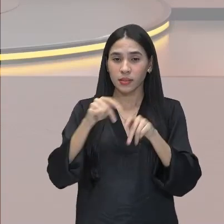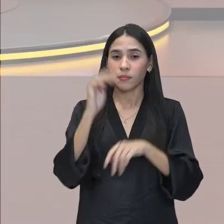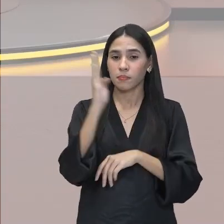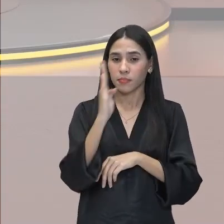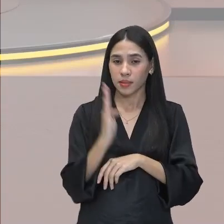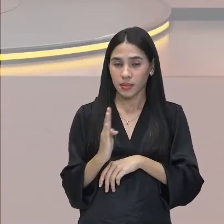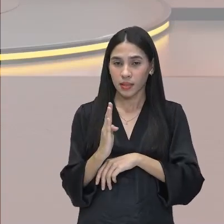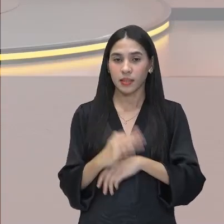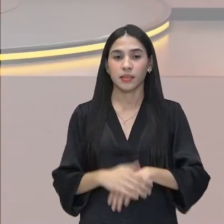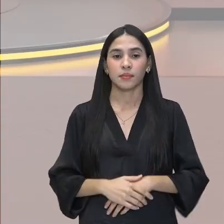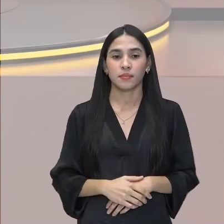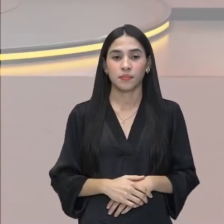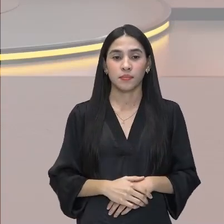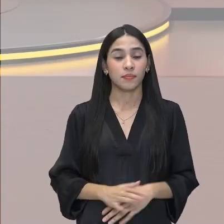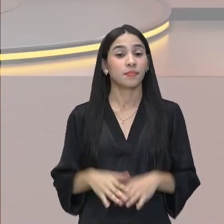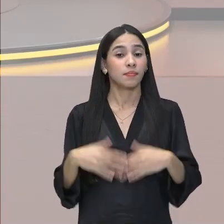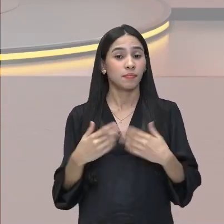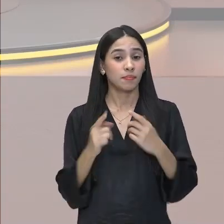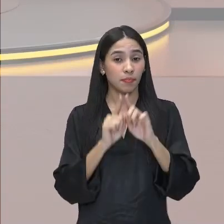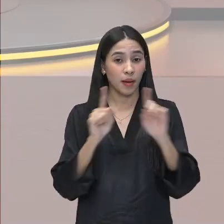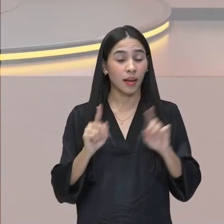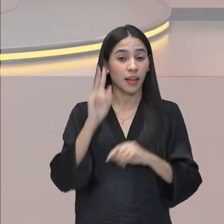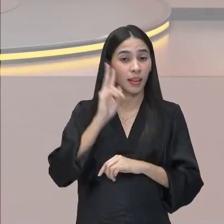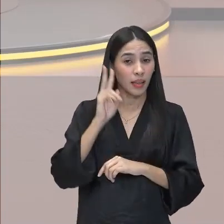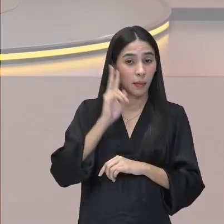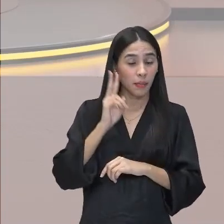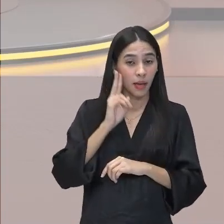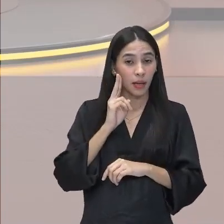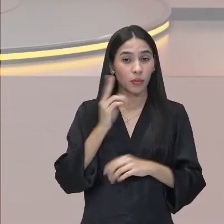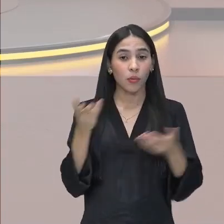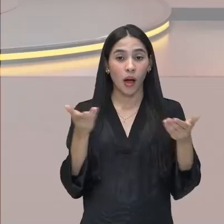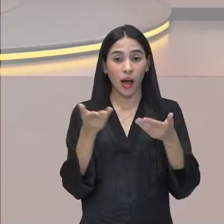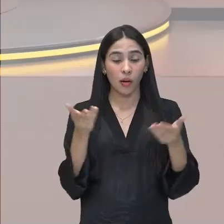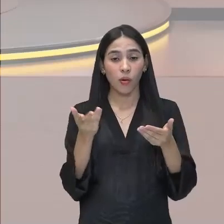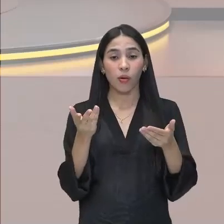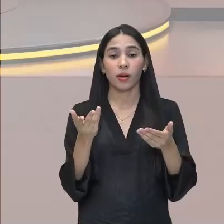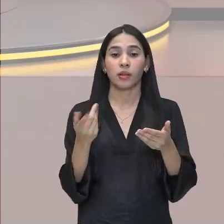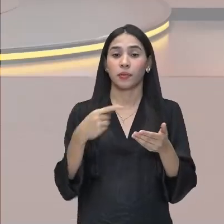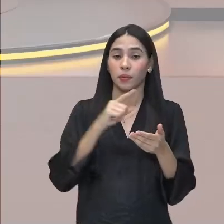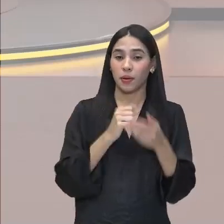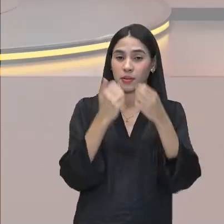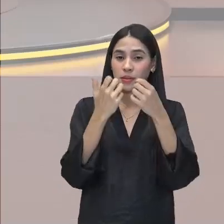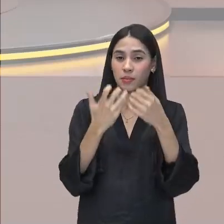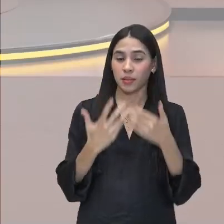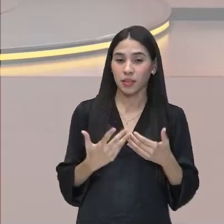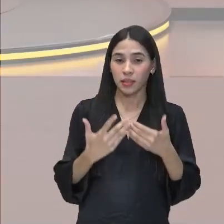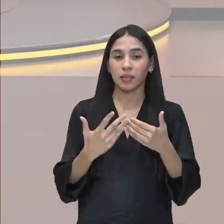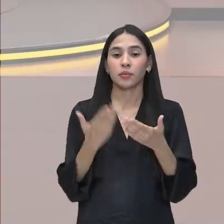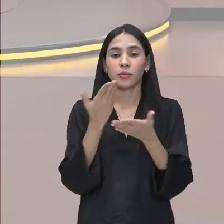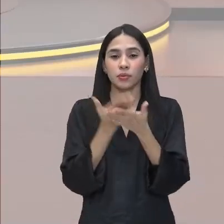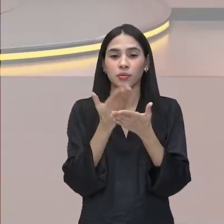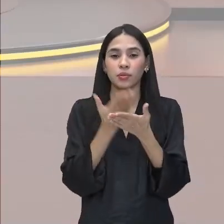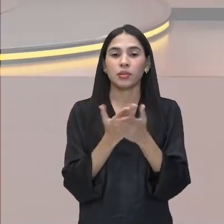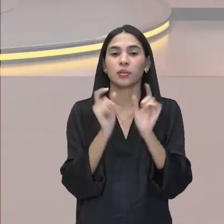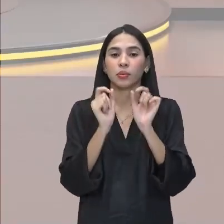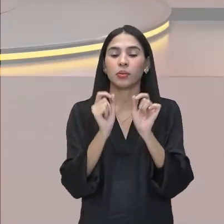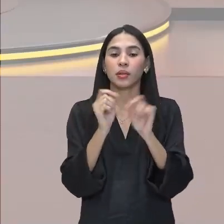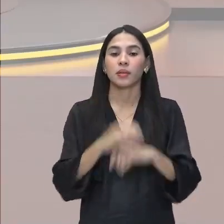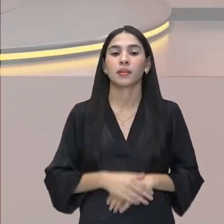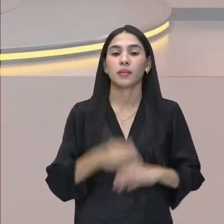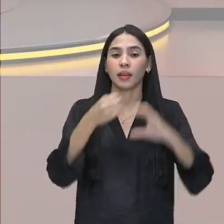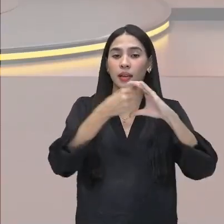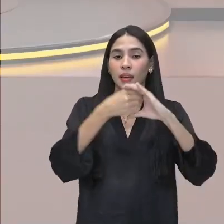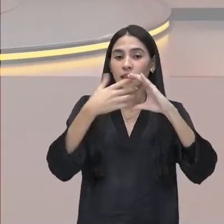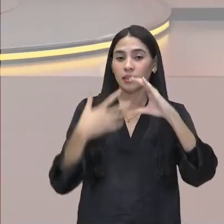brasileiro. Lembrando, né, que nesta unidade nós estamos tratando sobre aspectos